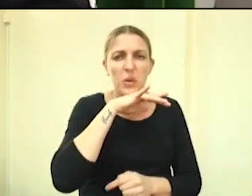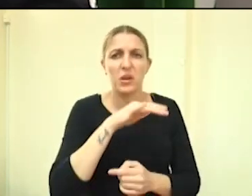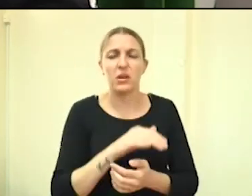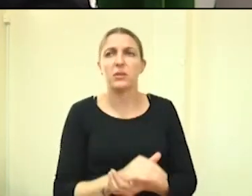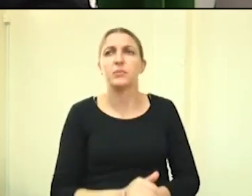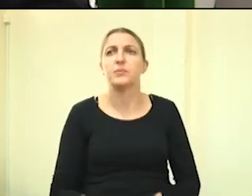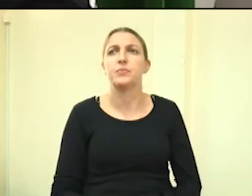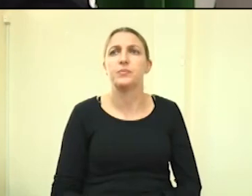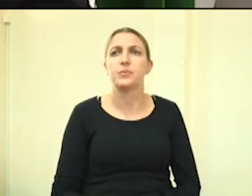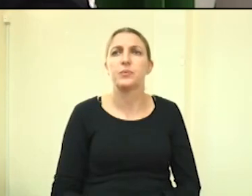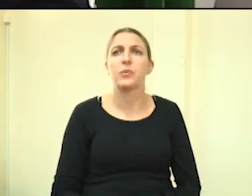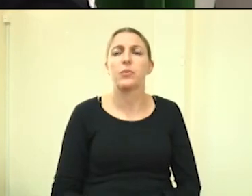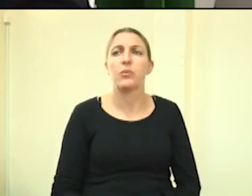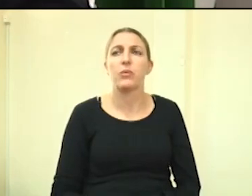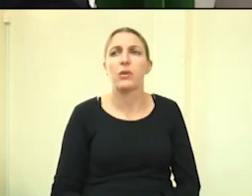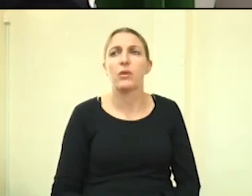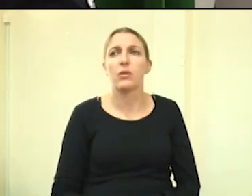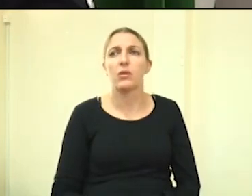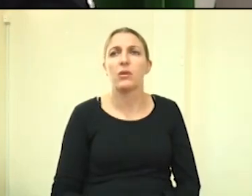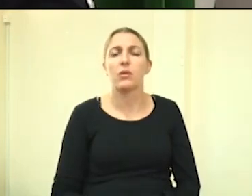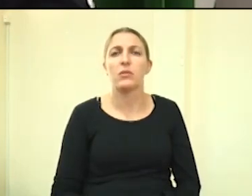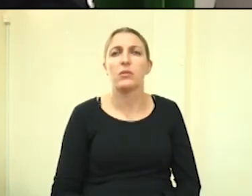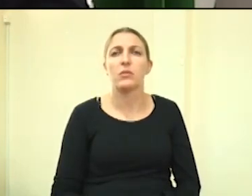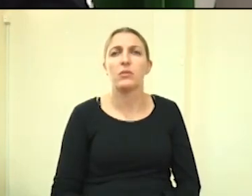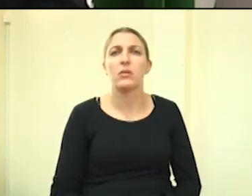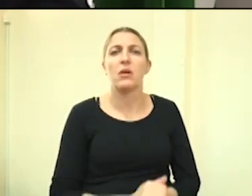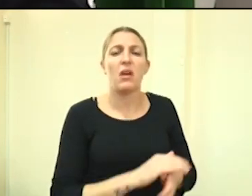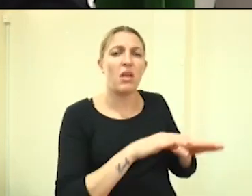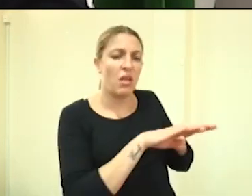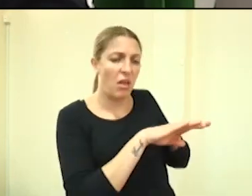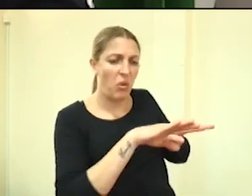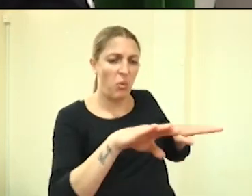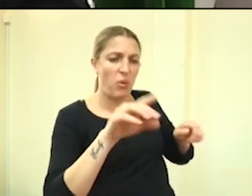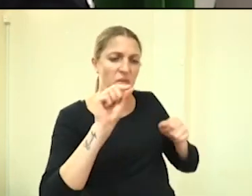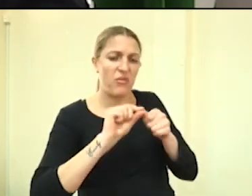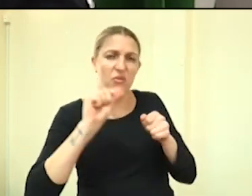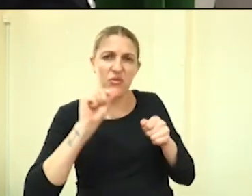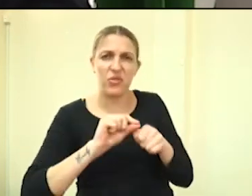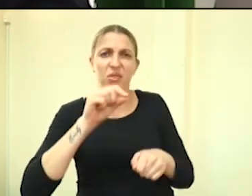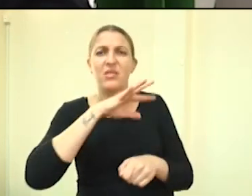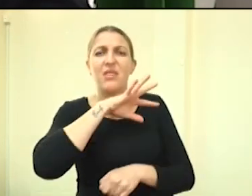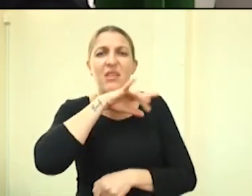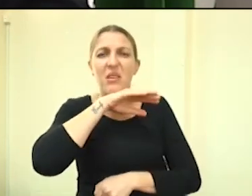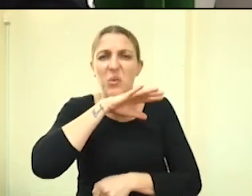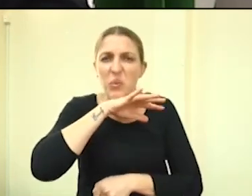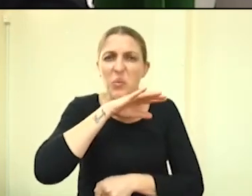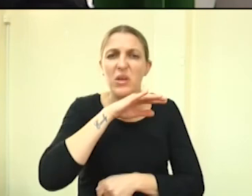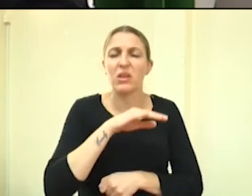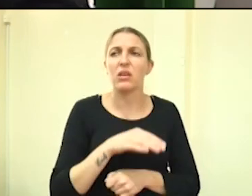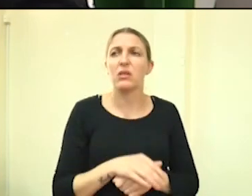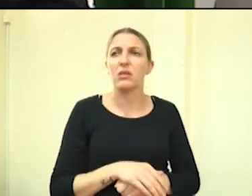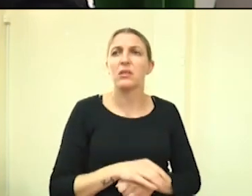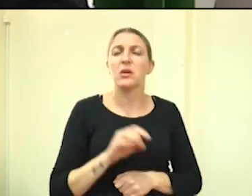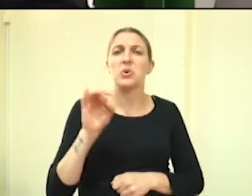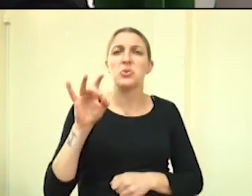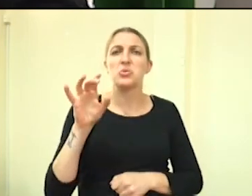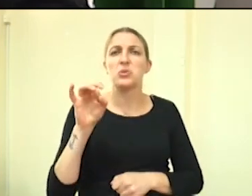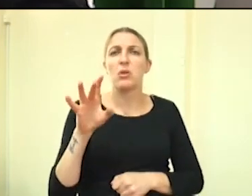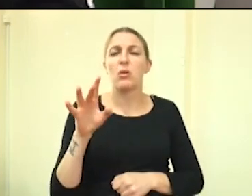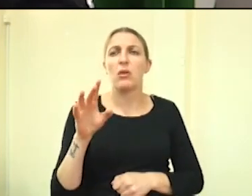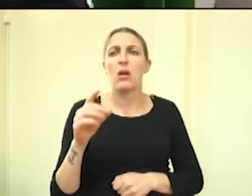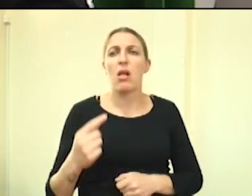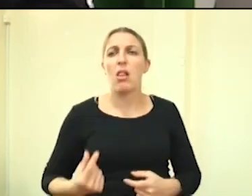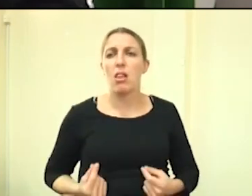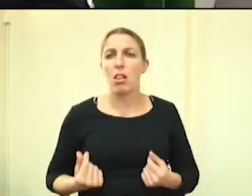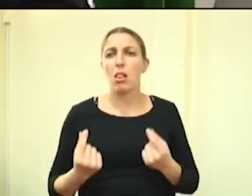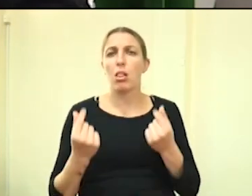sempre foi a imobiliária. O calçamento lá naquele loteamento, Vilmor, é de quem dá os parabéns. Porque